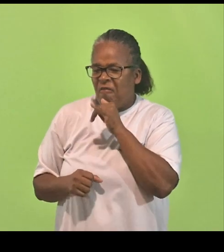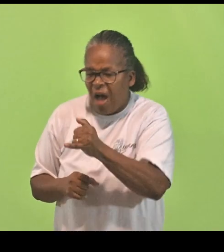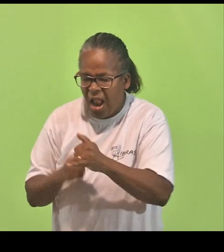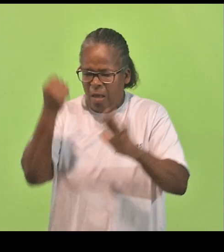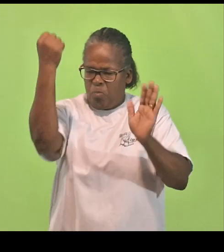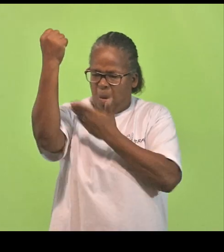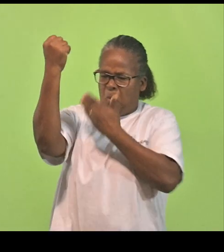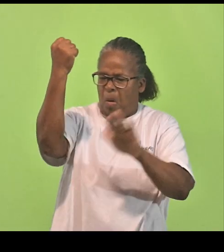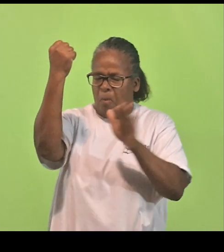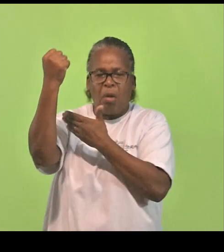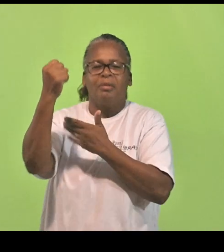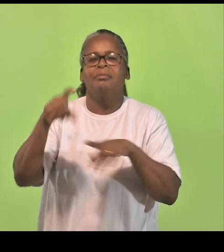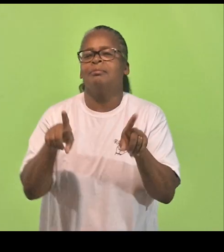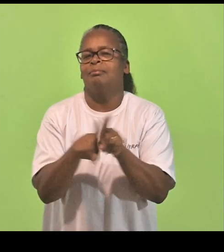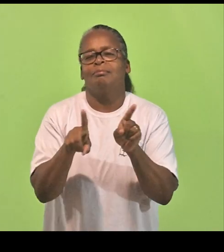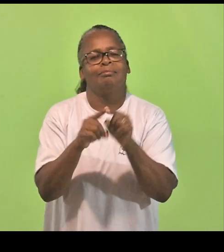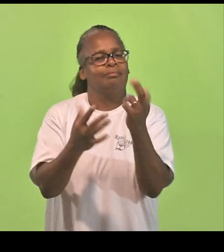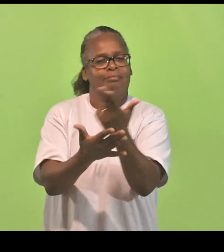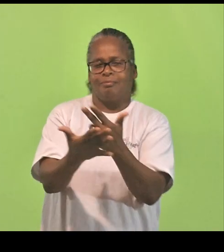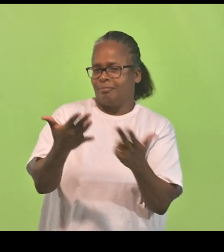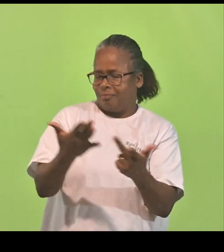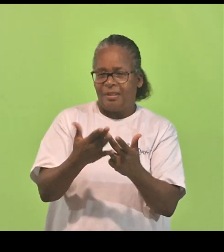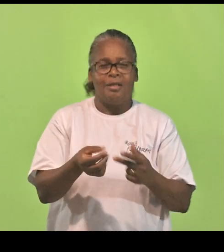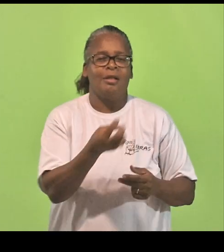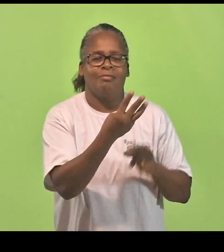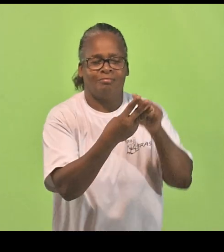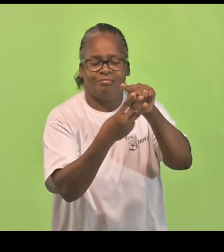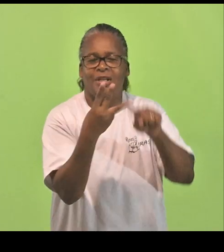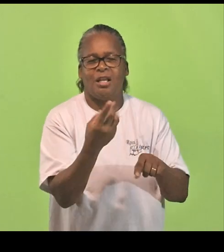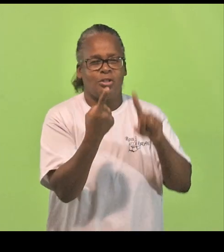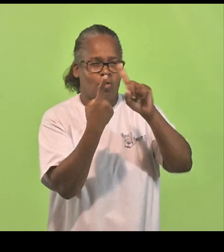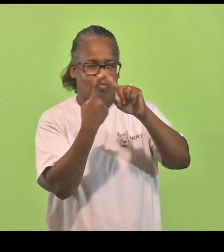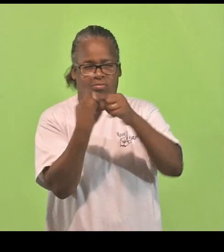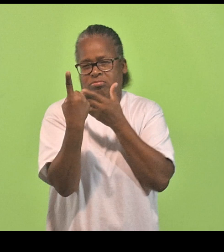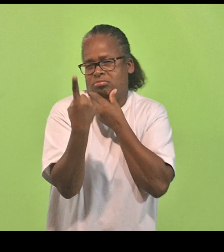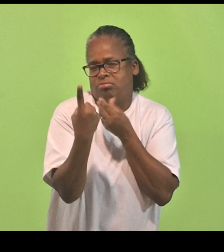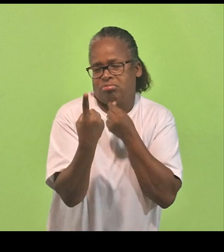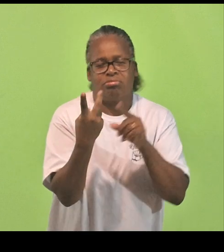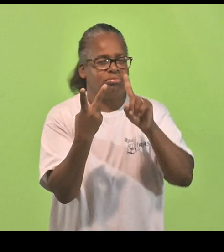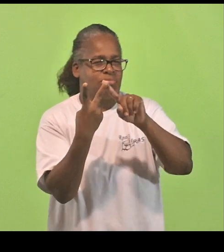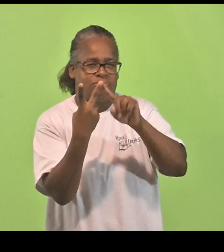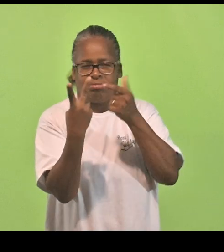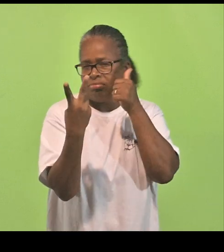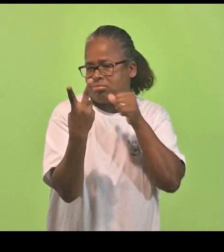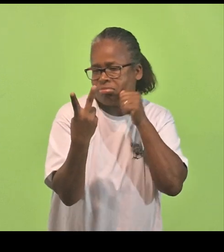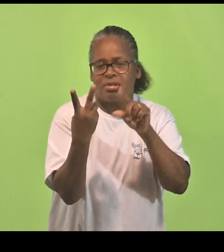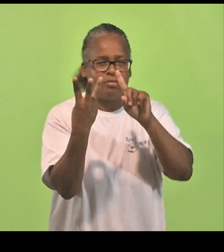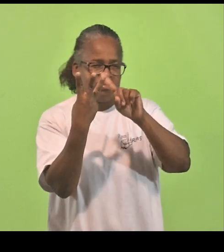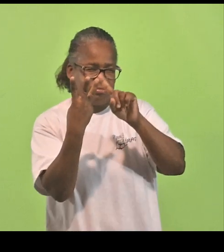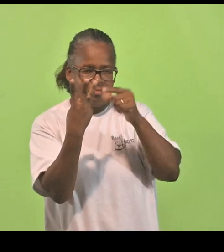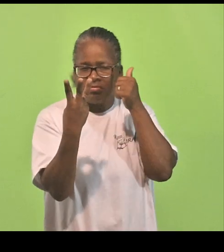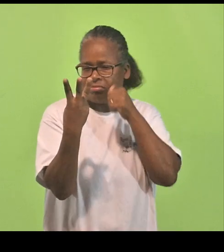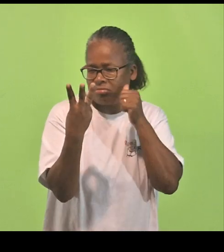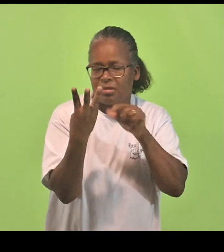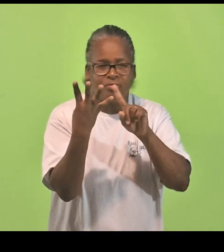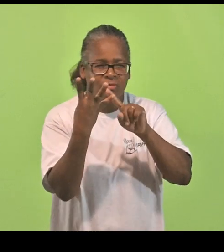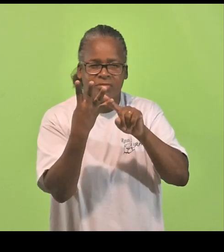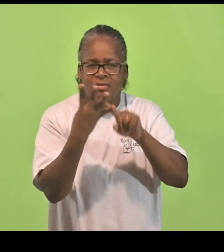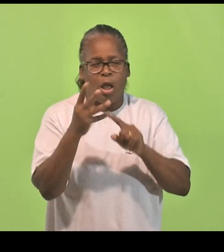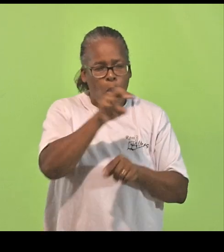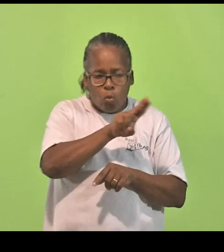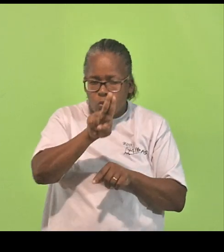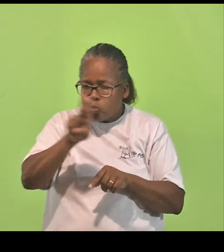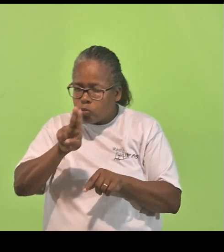Abage, Celina Abage, Oswaldo Marceneiro, Vicente de Paula, Davi dos Santos Soares, Ailton Bardelli e Sérgio